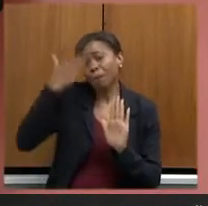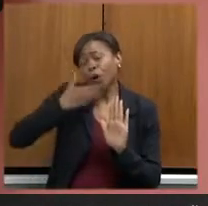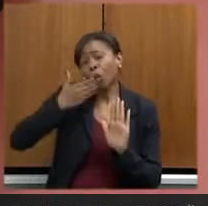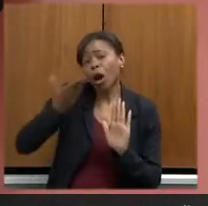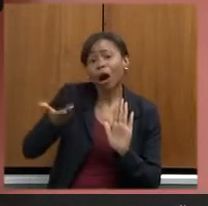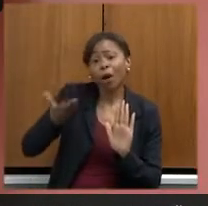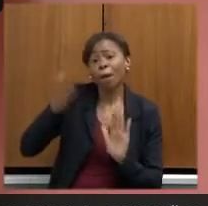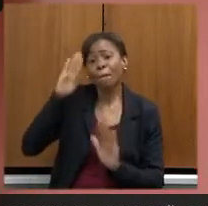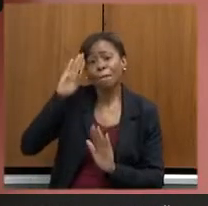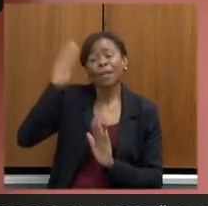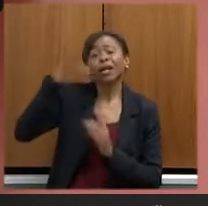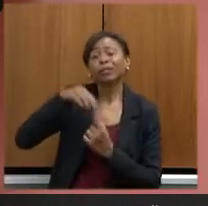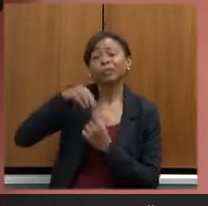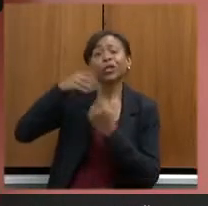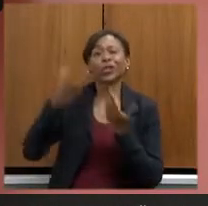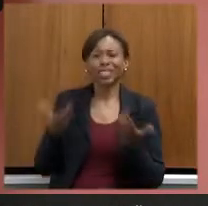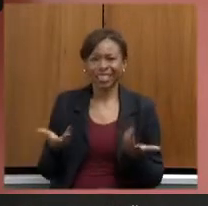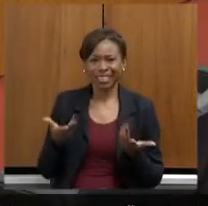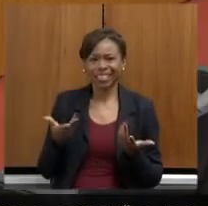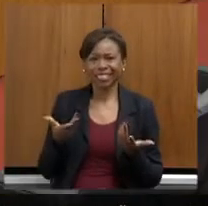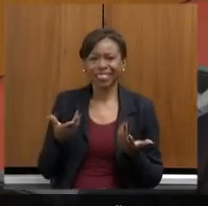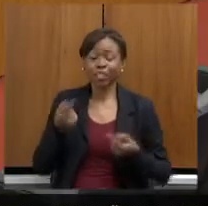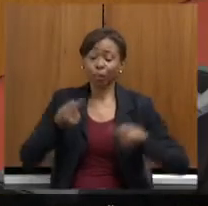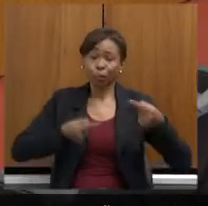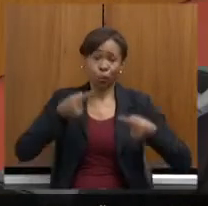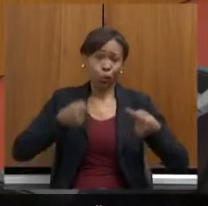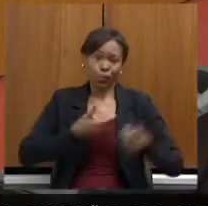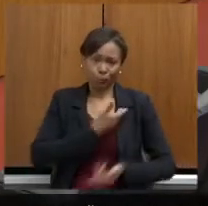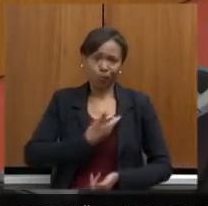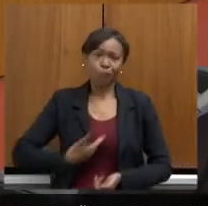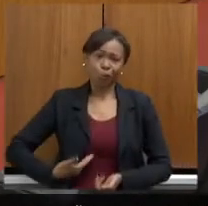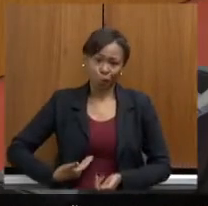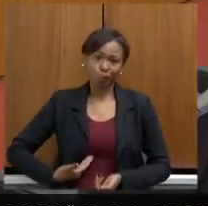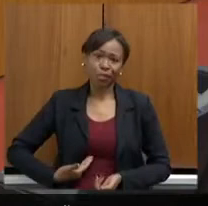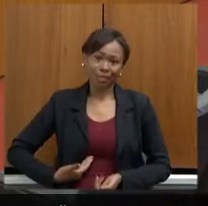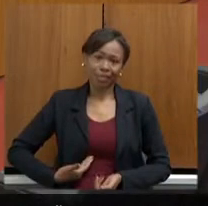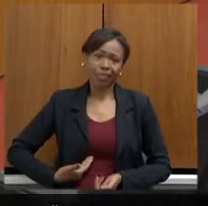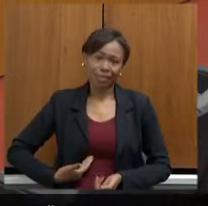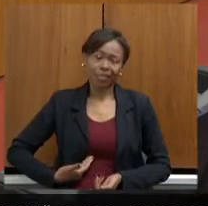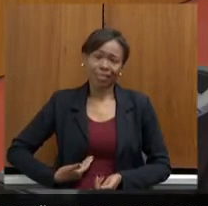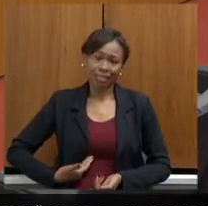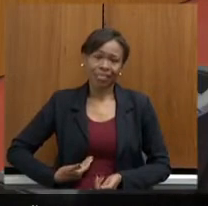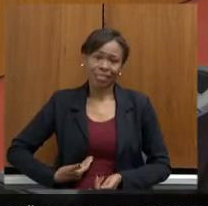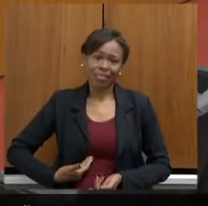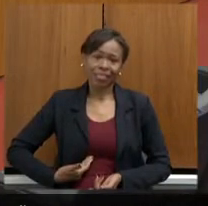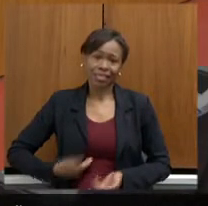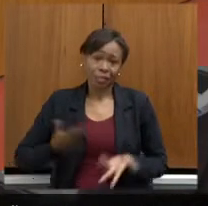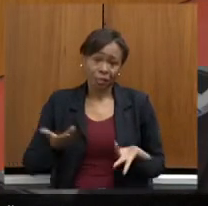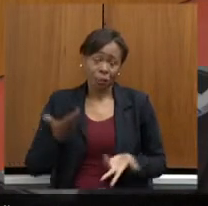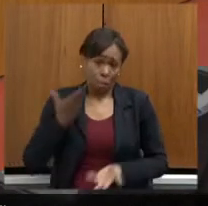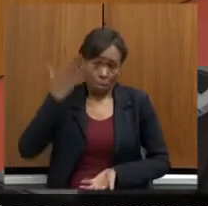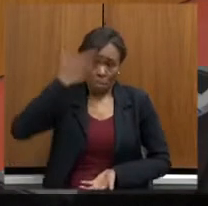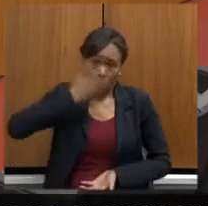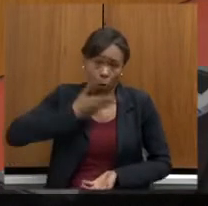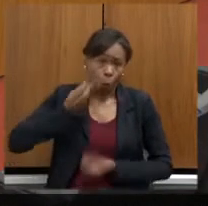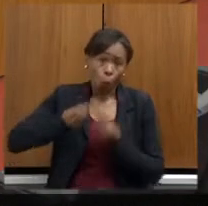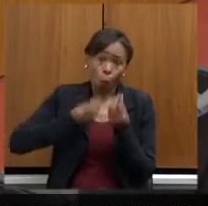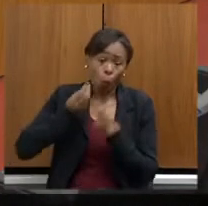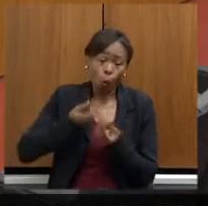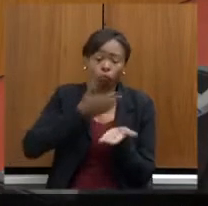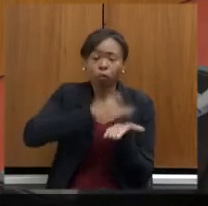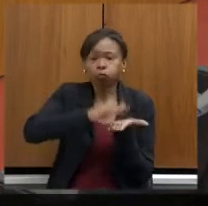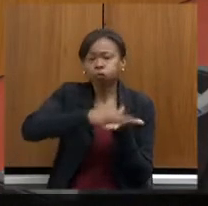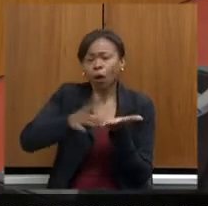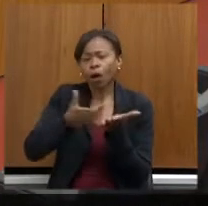daquilo que se pretende a política pública e o estado se materializem como ele está executando o